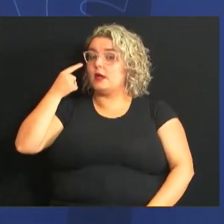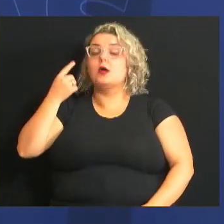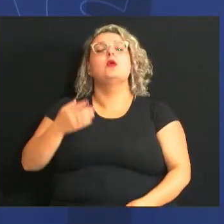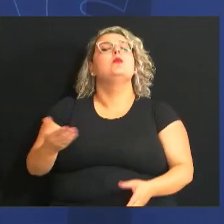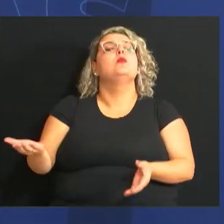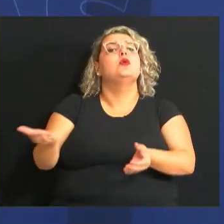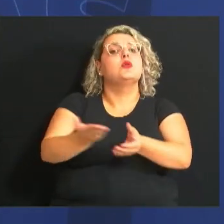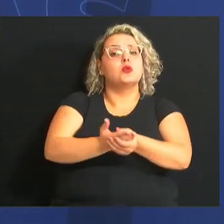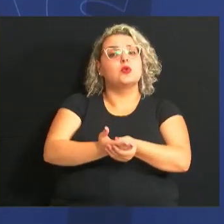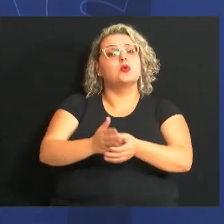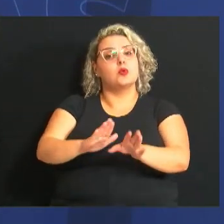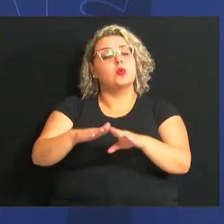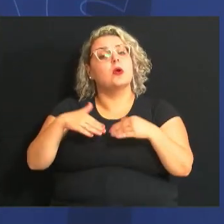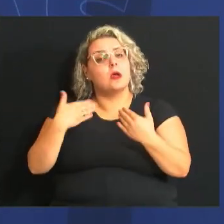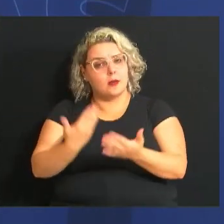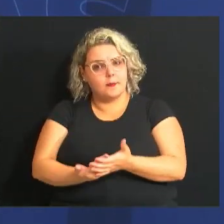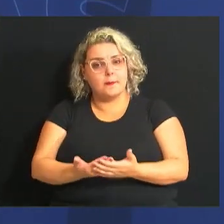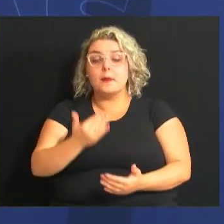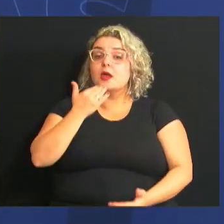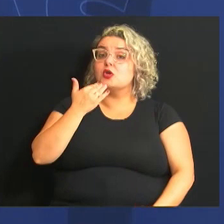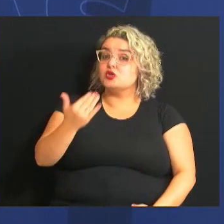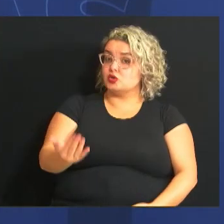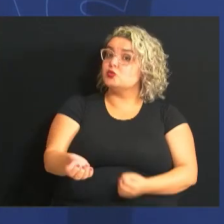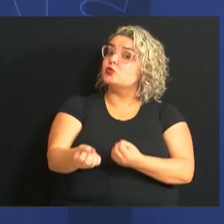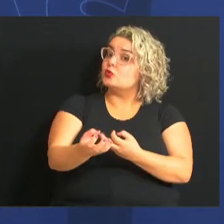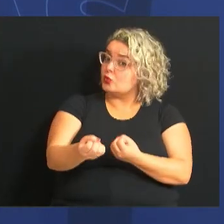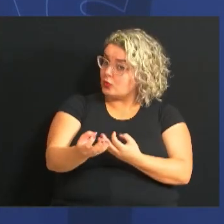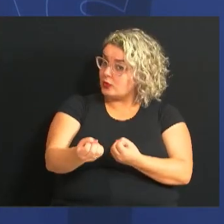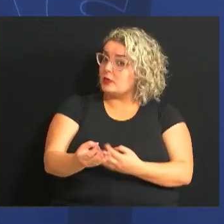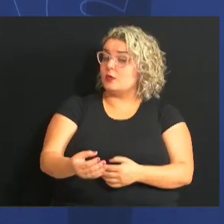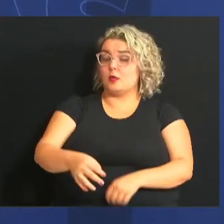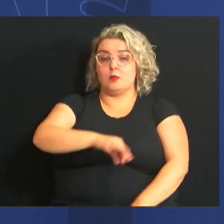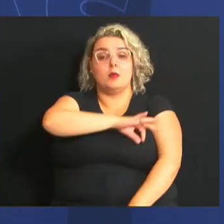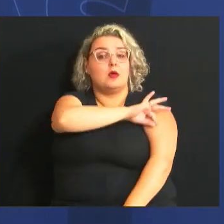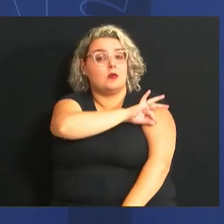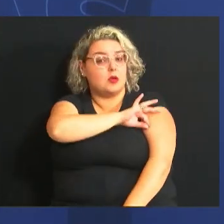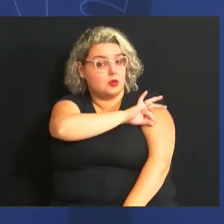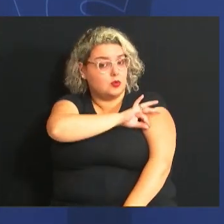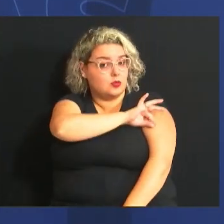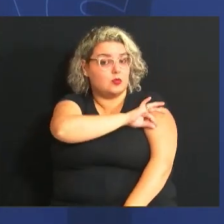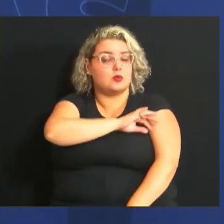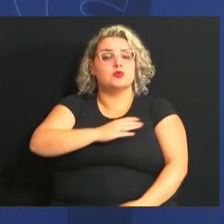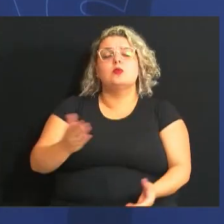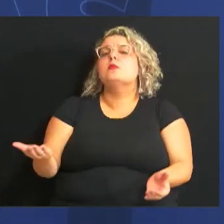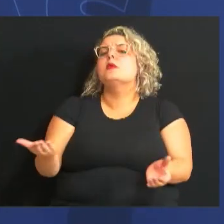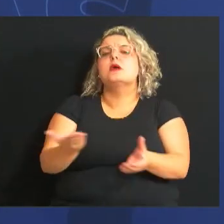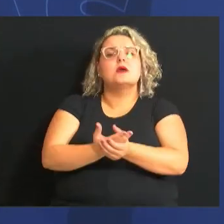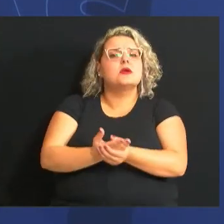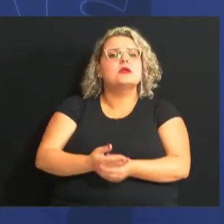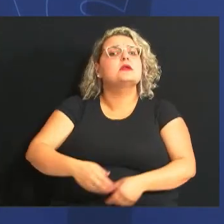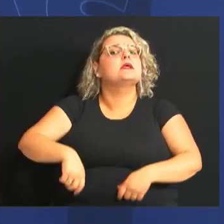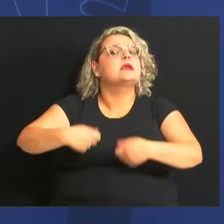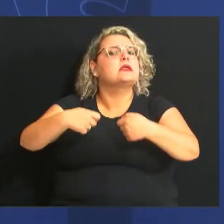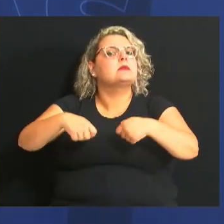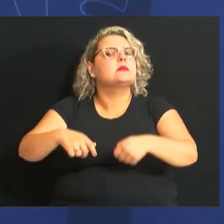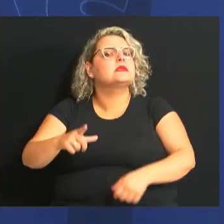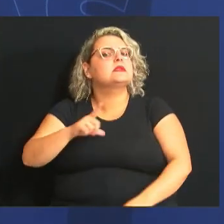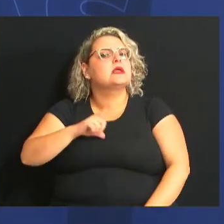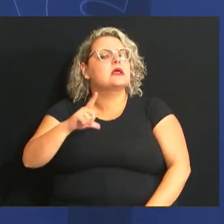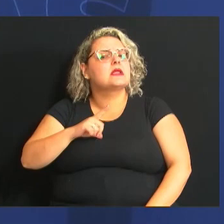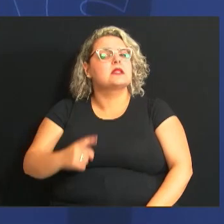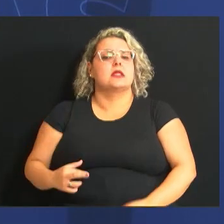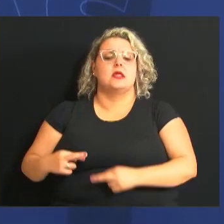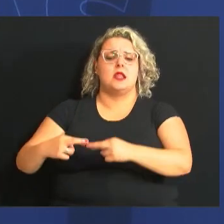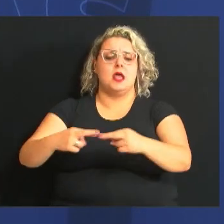um requerimento pedindo informações à Prefeitura sobre os protocolos existentes na Rede Municipal de